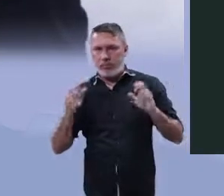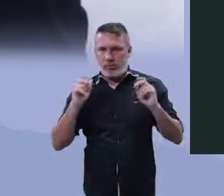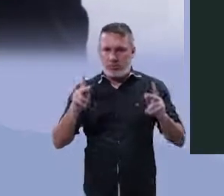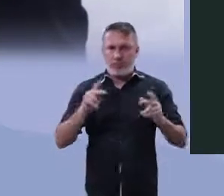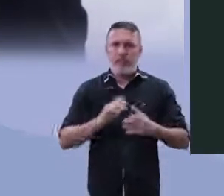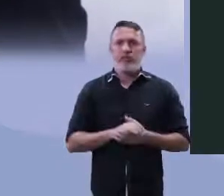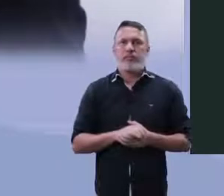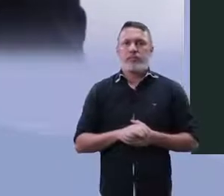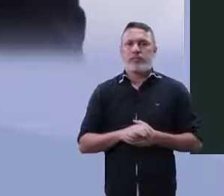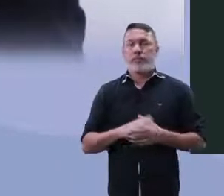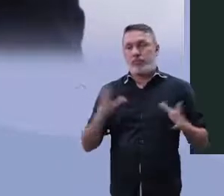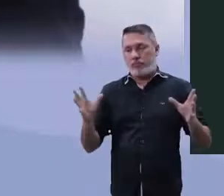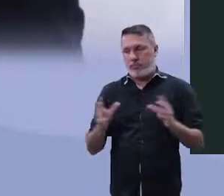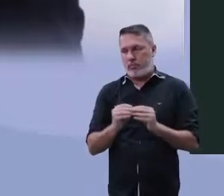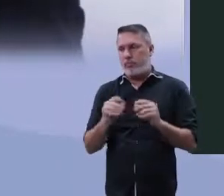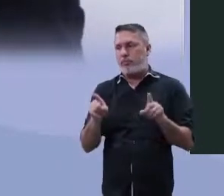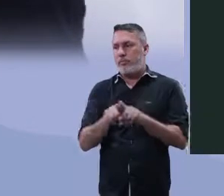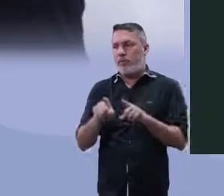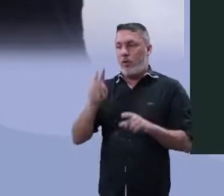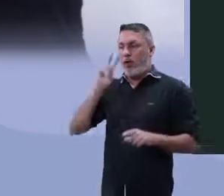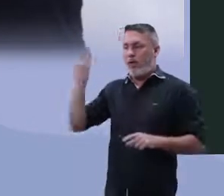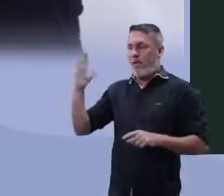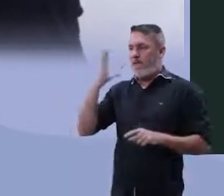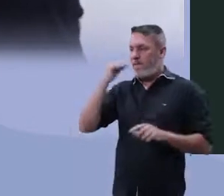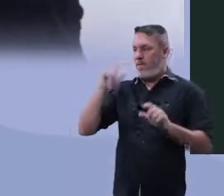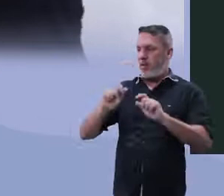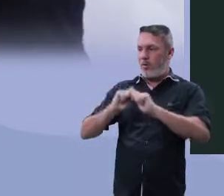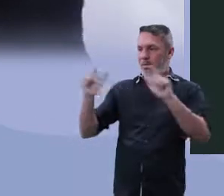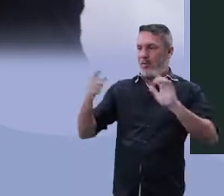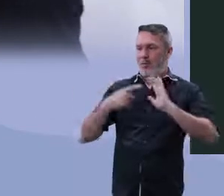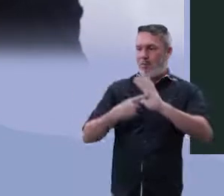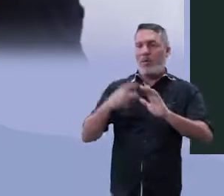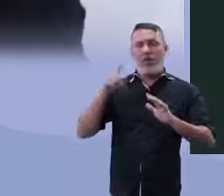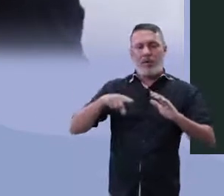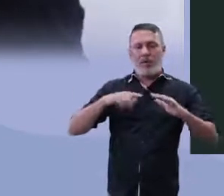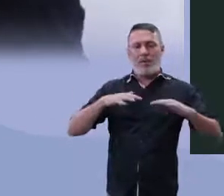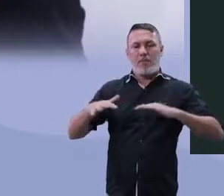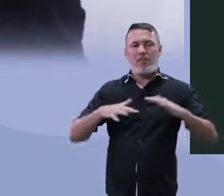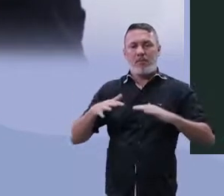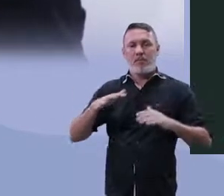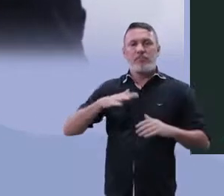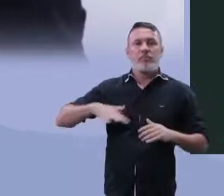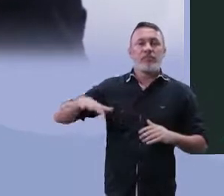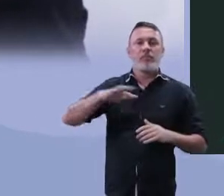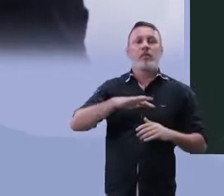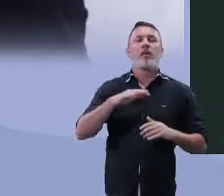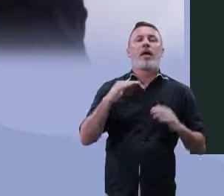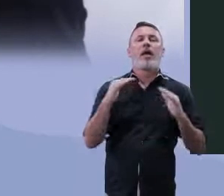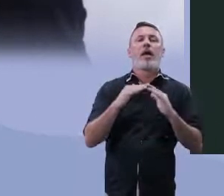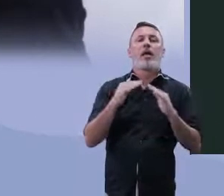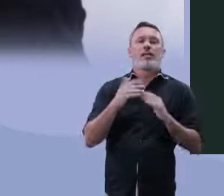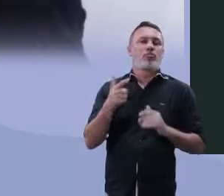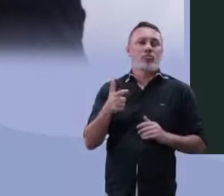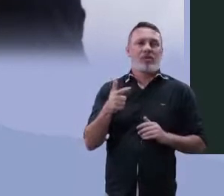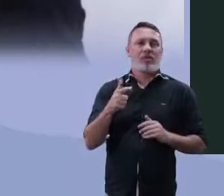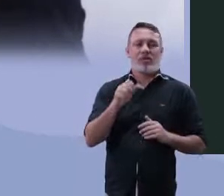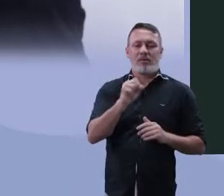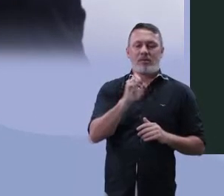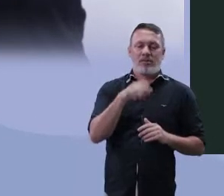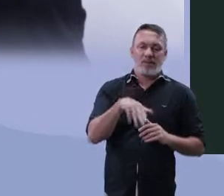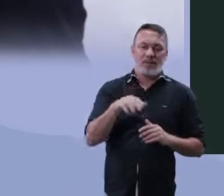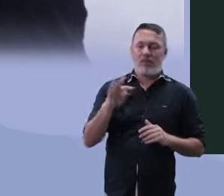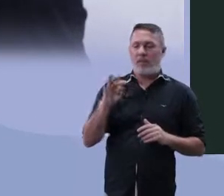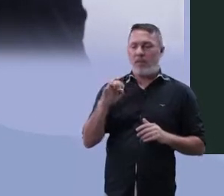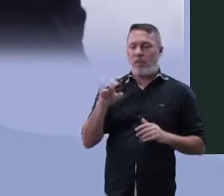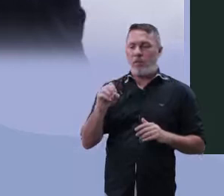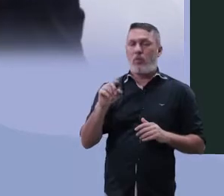pouco antes. Tá? E aí, uma foto, né, que ilustra aí o movimento dos trabalhadores sem teto, em São Paulo,